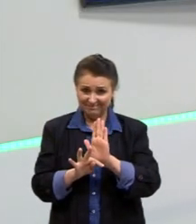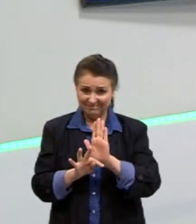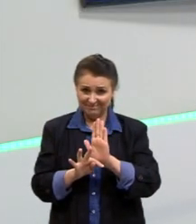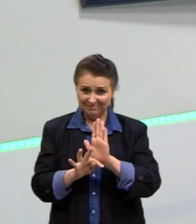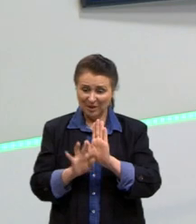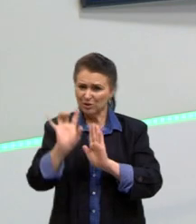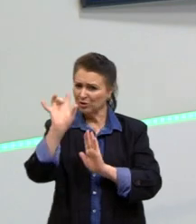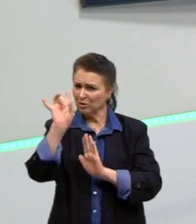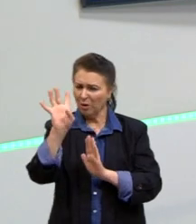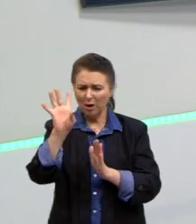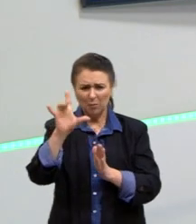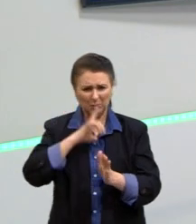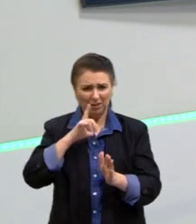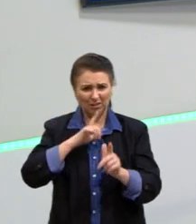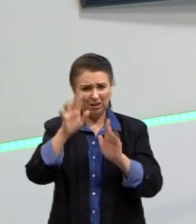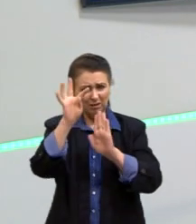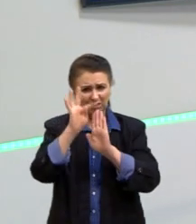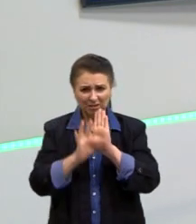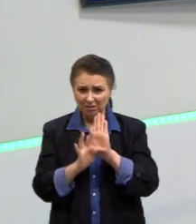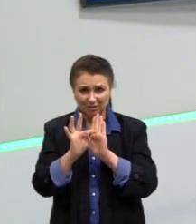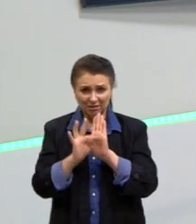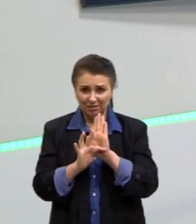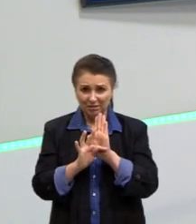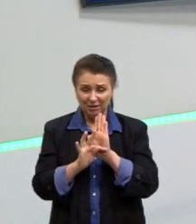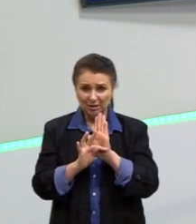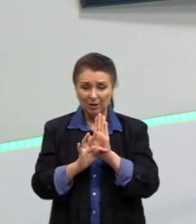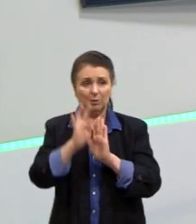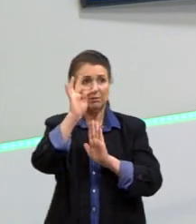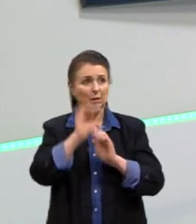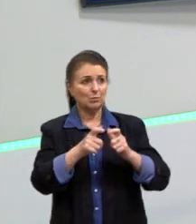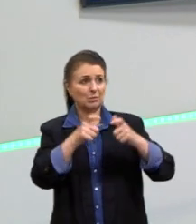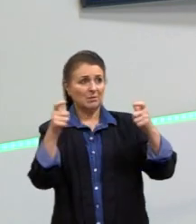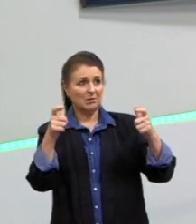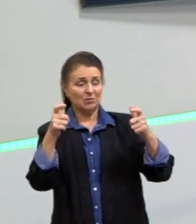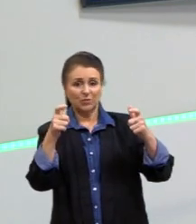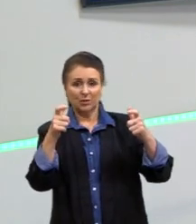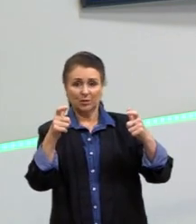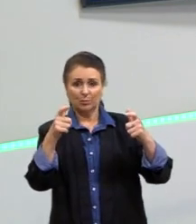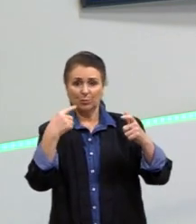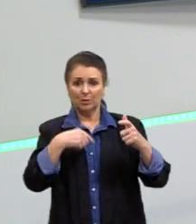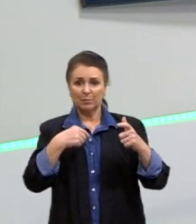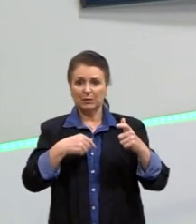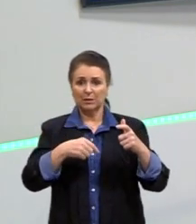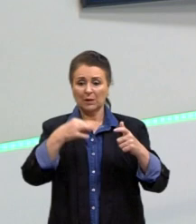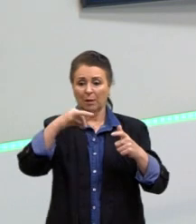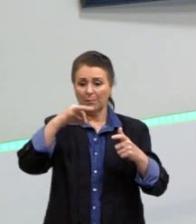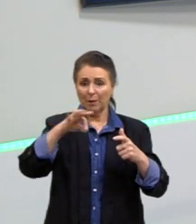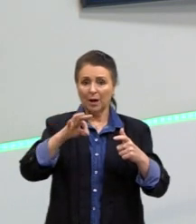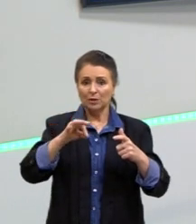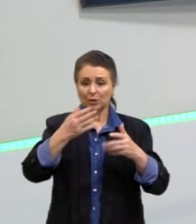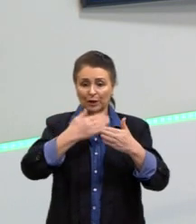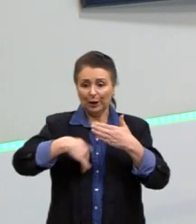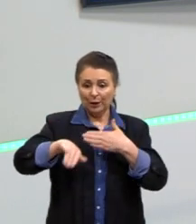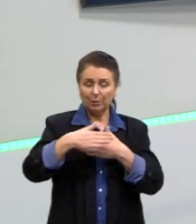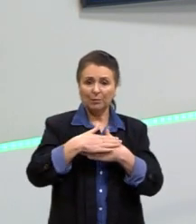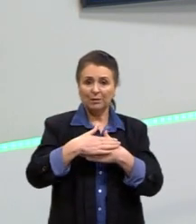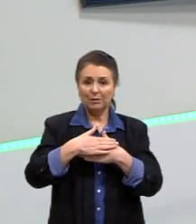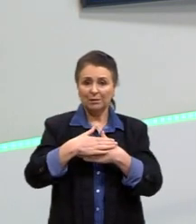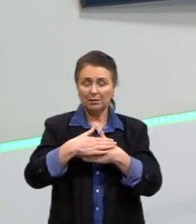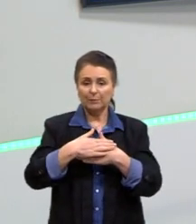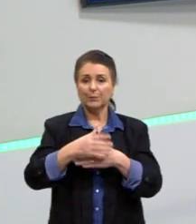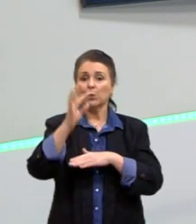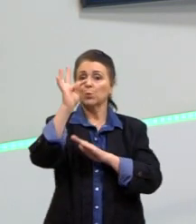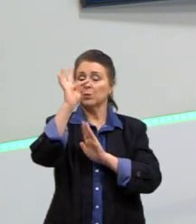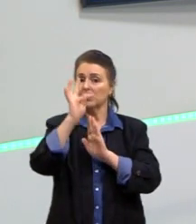preciso encher a página. Eu vou pegar um texto que é grande porque eu preciso encher a página. Não. Os textos que estão ali, eles